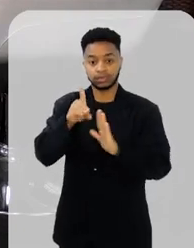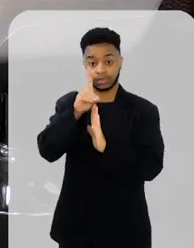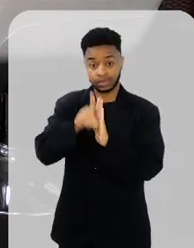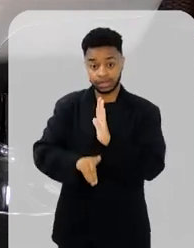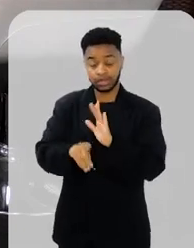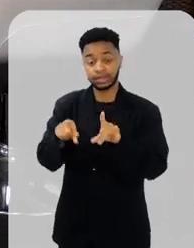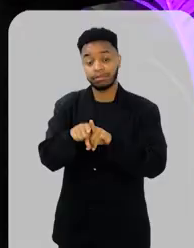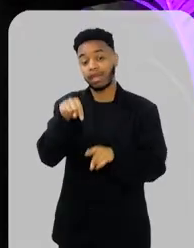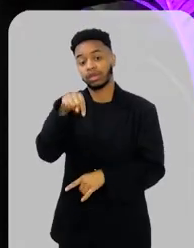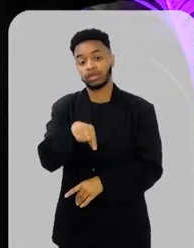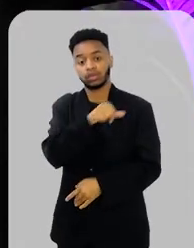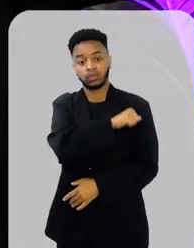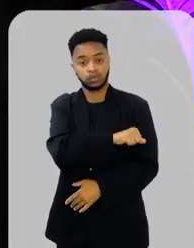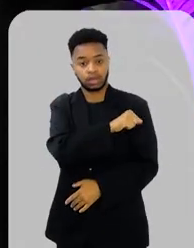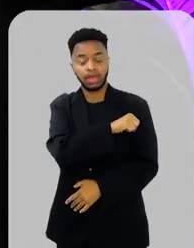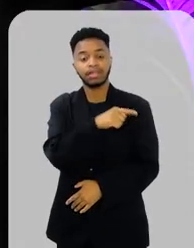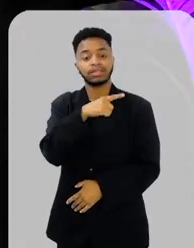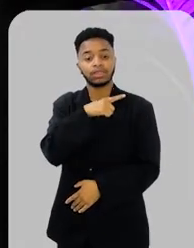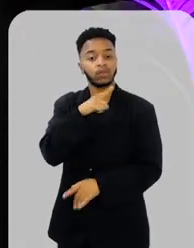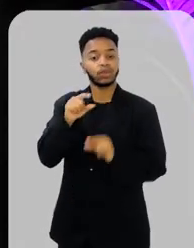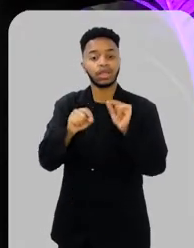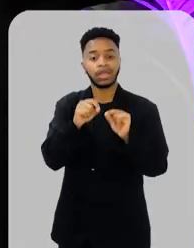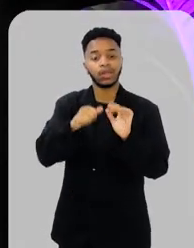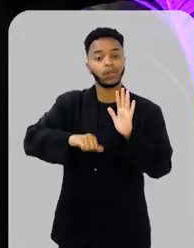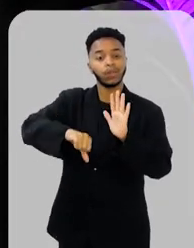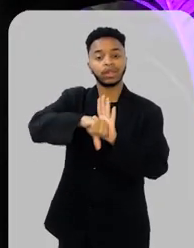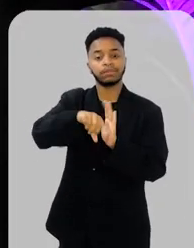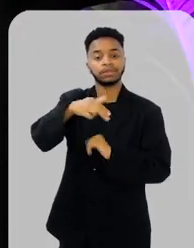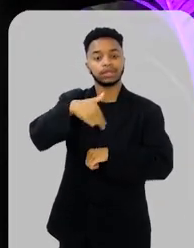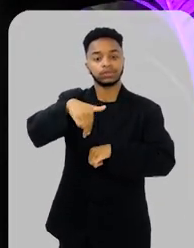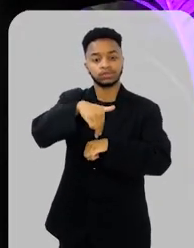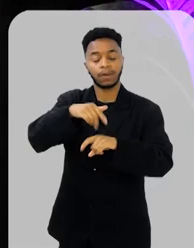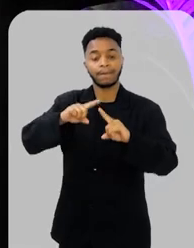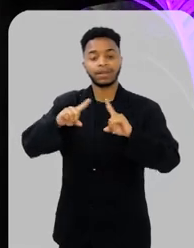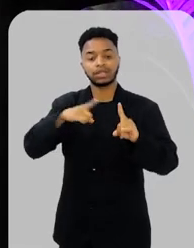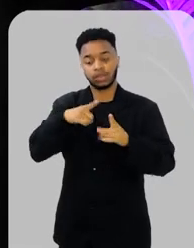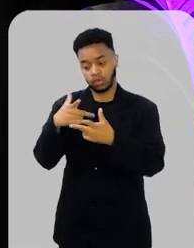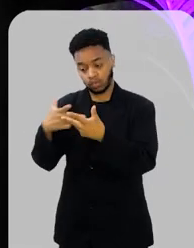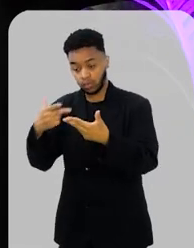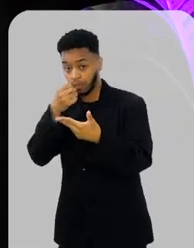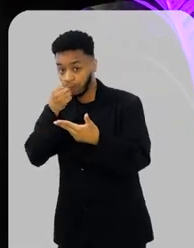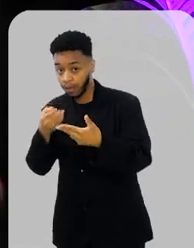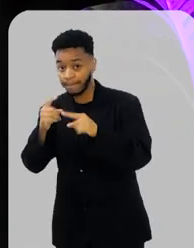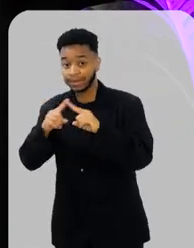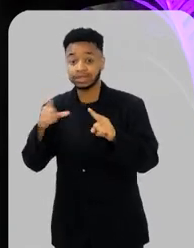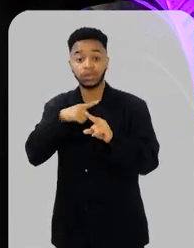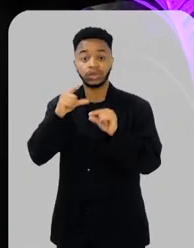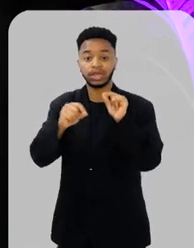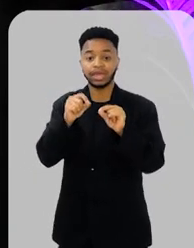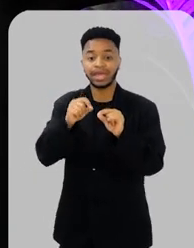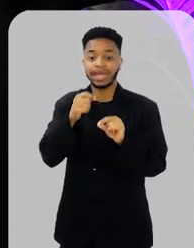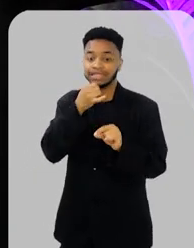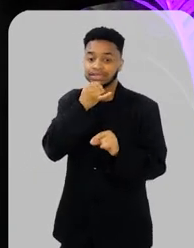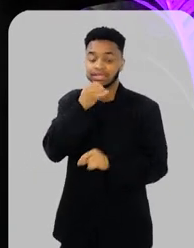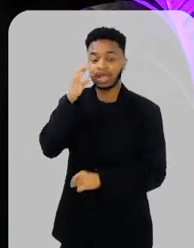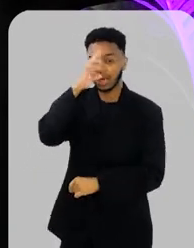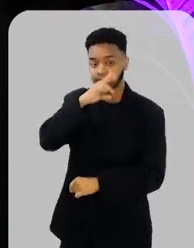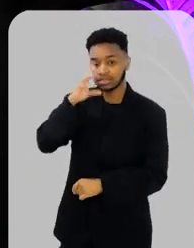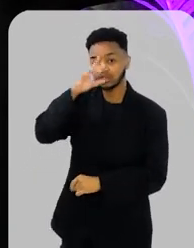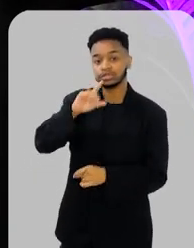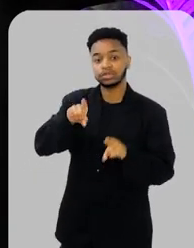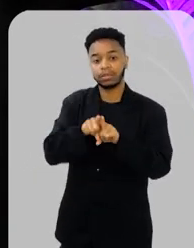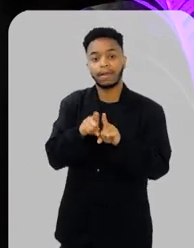todo. E aqui no Rio, sem dúvida nenhuma, a gente tem uma vitrine nacional de muitas coisas boas, mas quando a gente está falando de racismo, quando a gente está